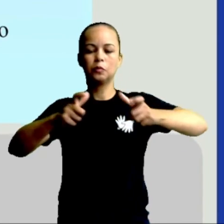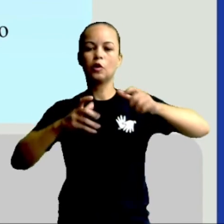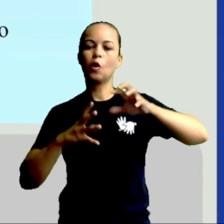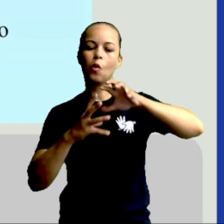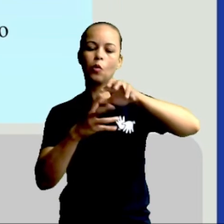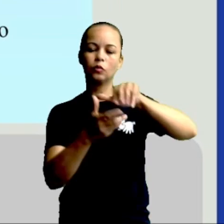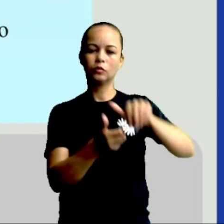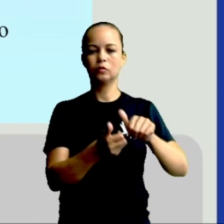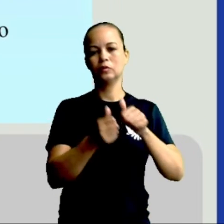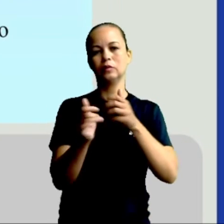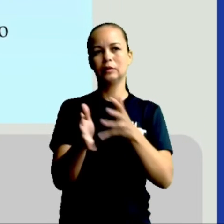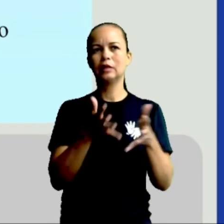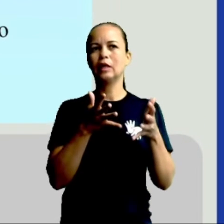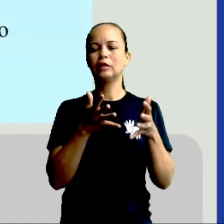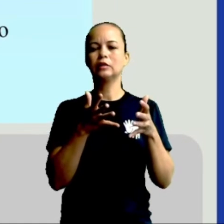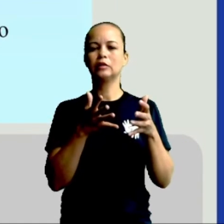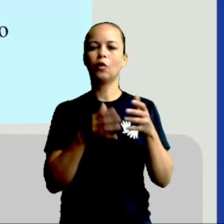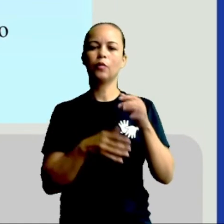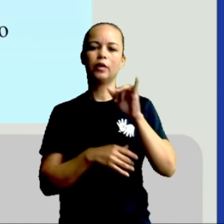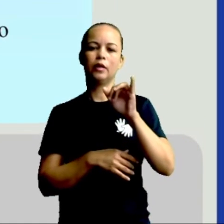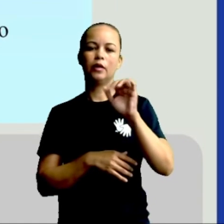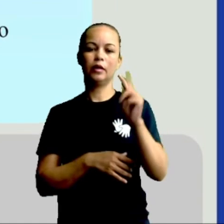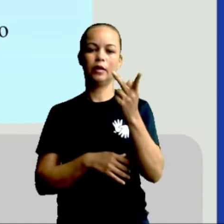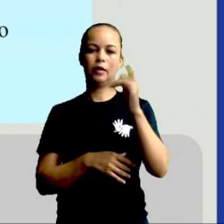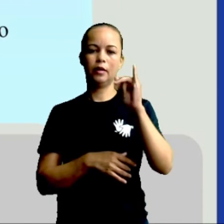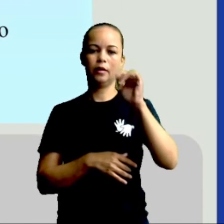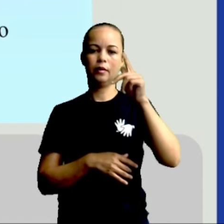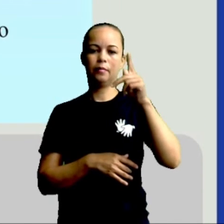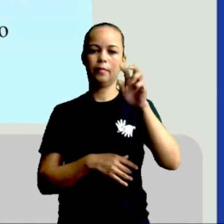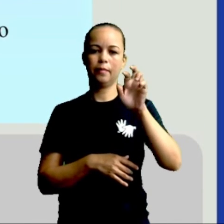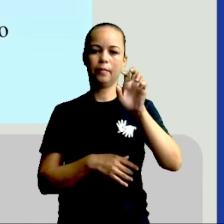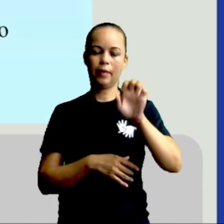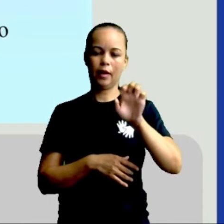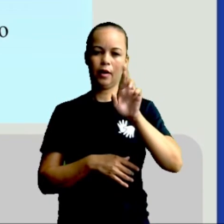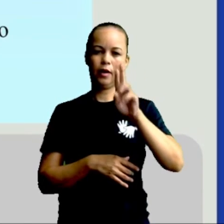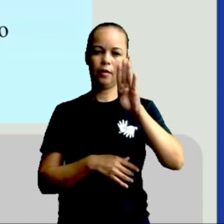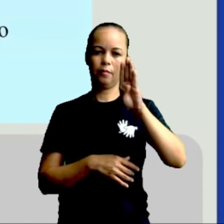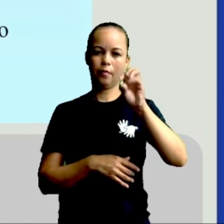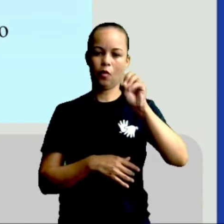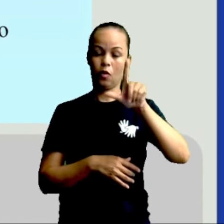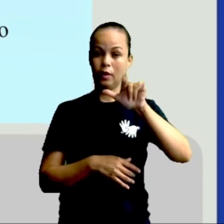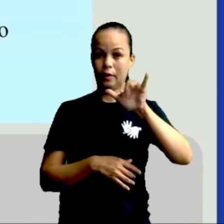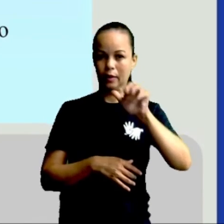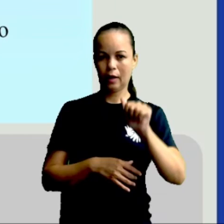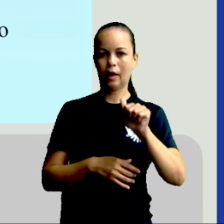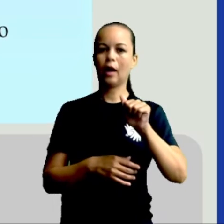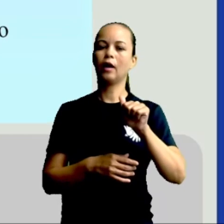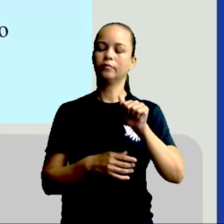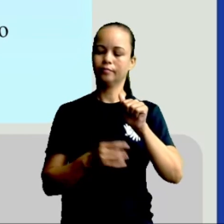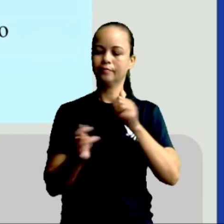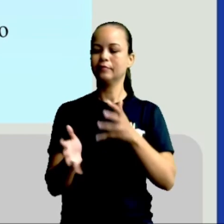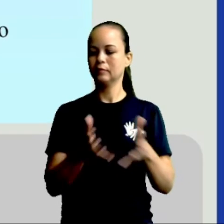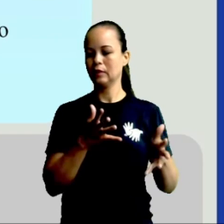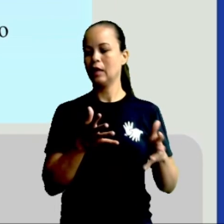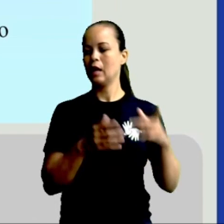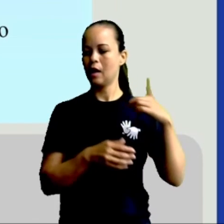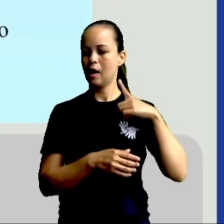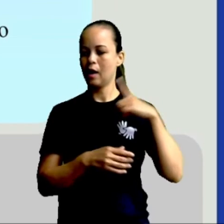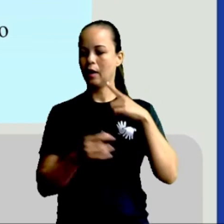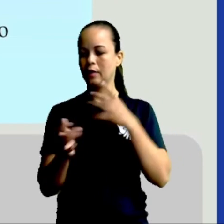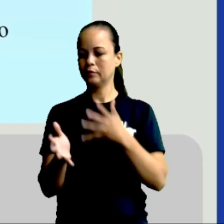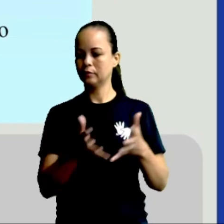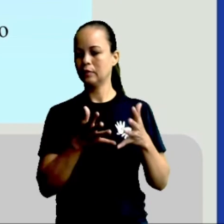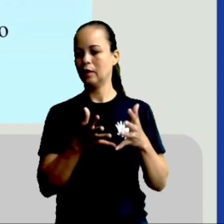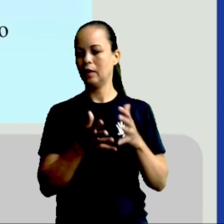são cosmopolitas, são hiperbólicas geograficamente. Apresentam xilema e floema, ou seja,